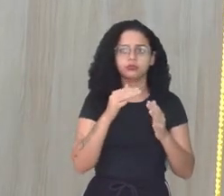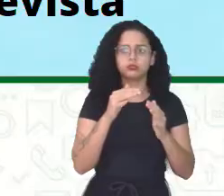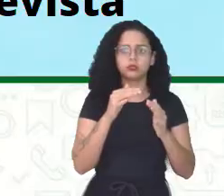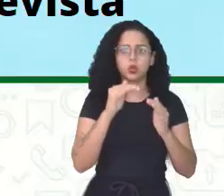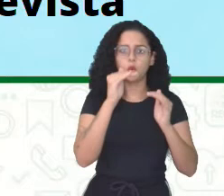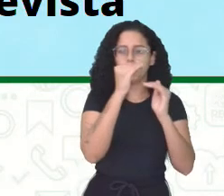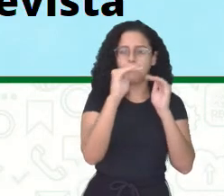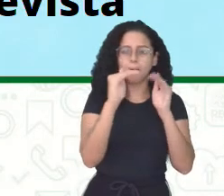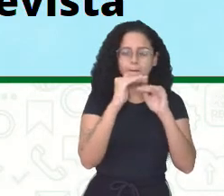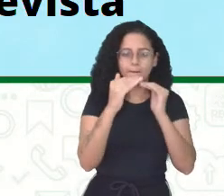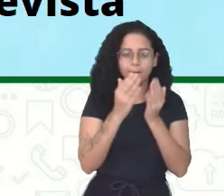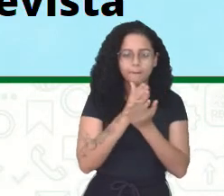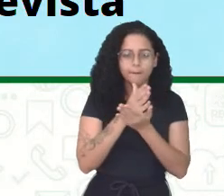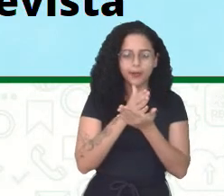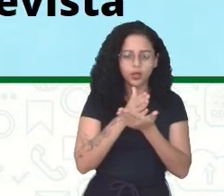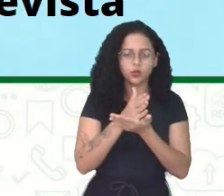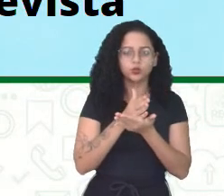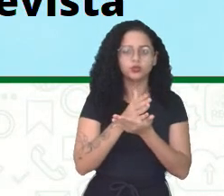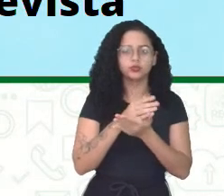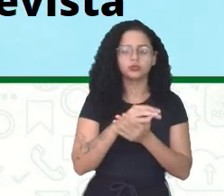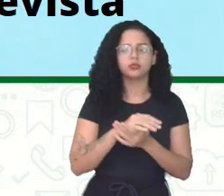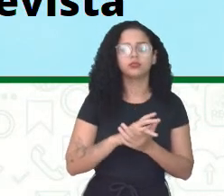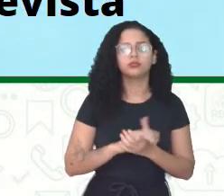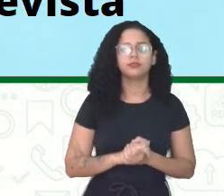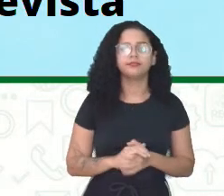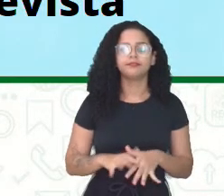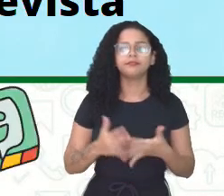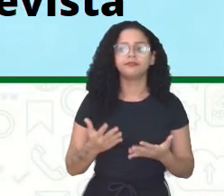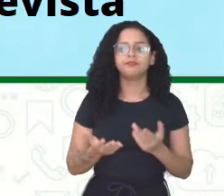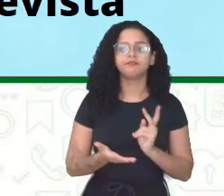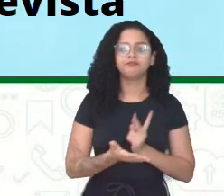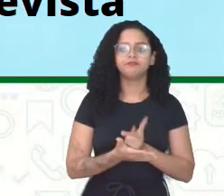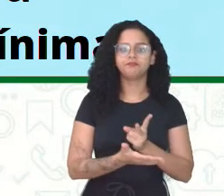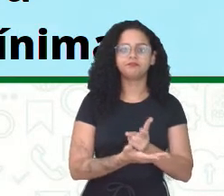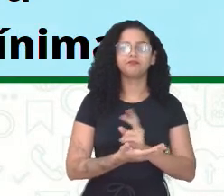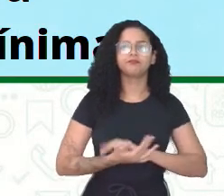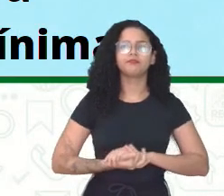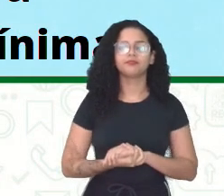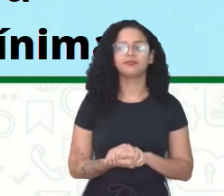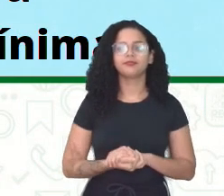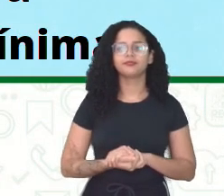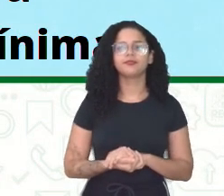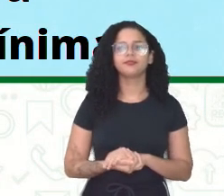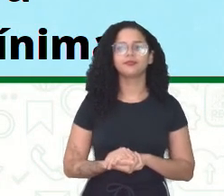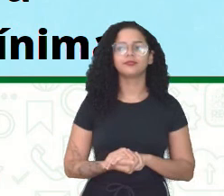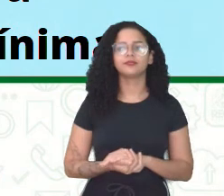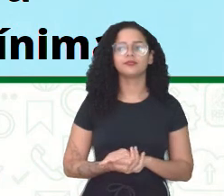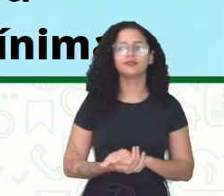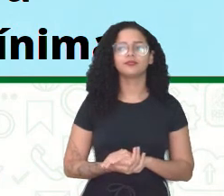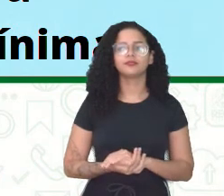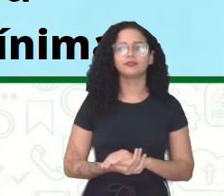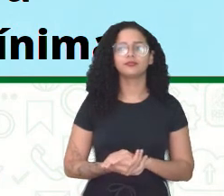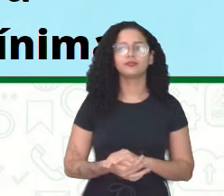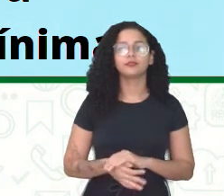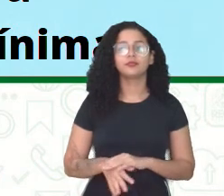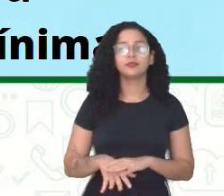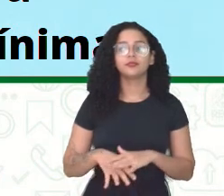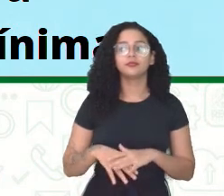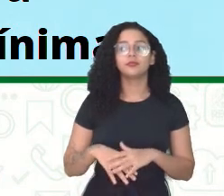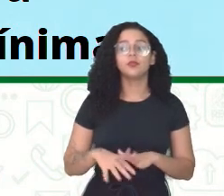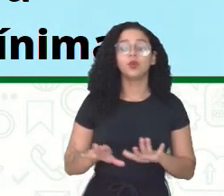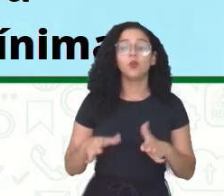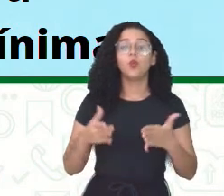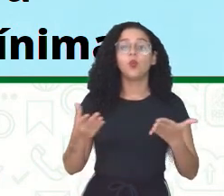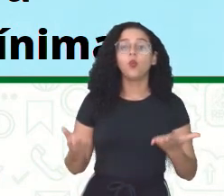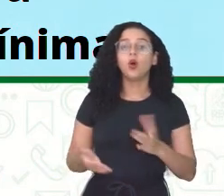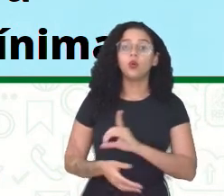entre 27 e 14, tá? Então, vamos lá. E em qual dia do mês a